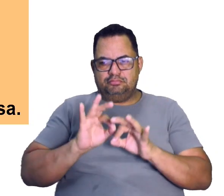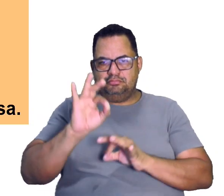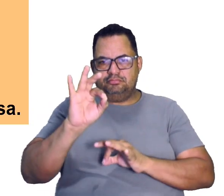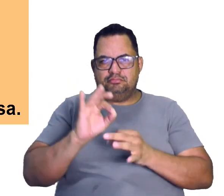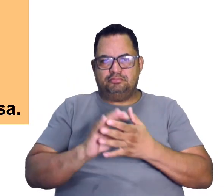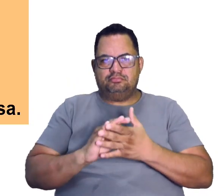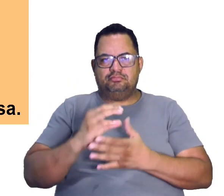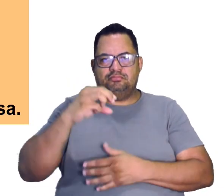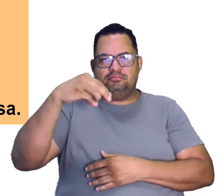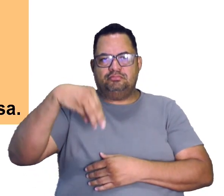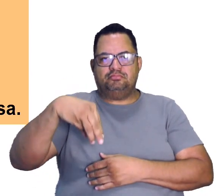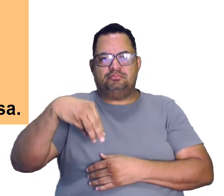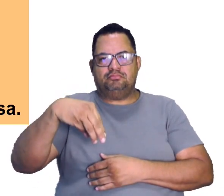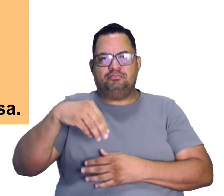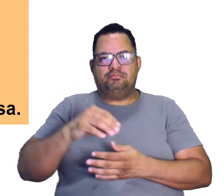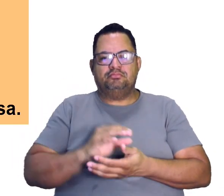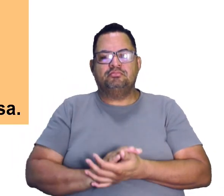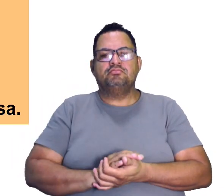metro,